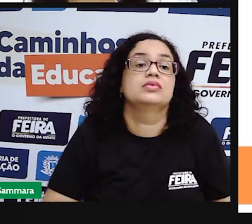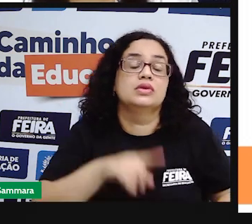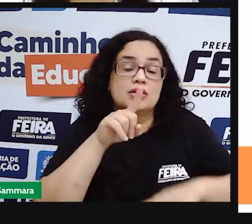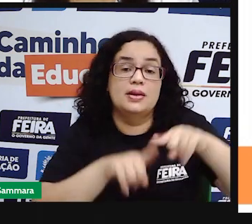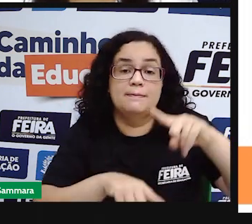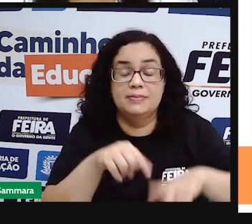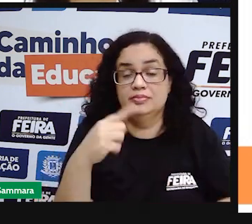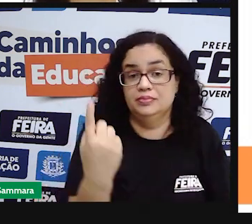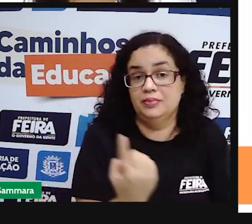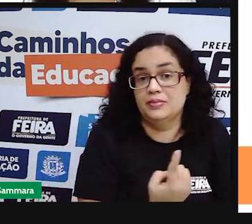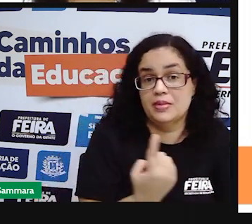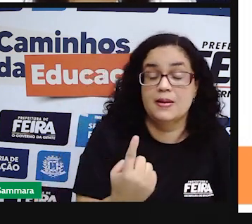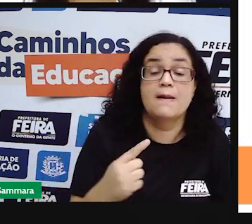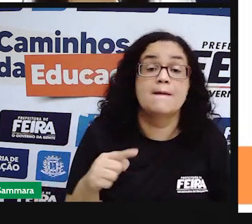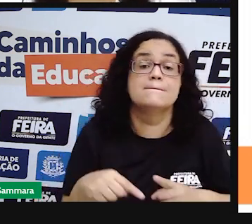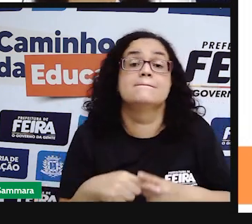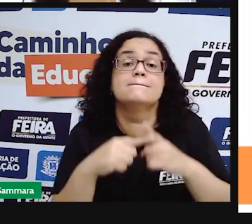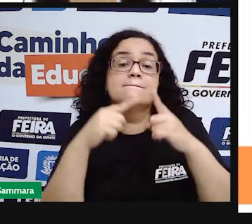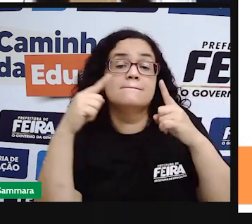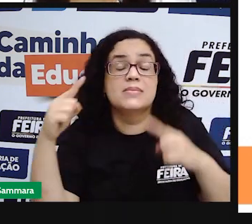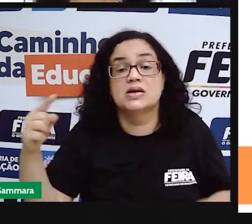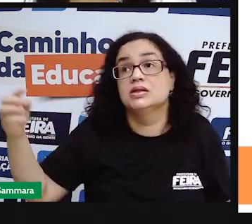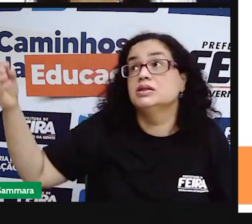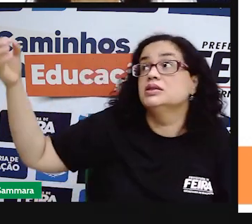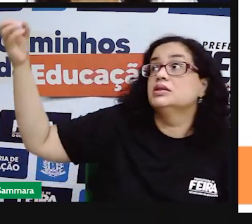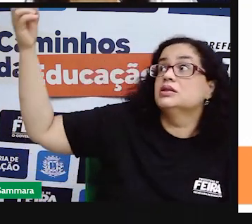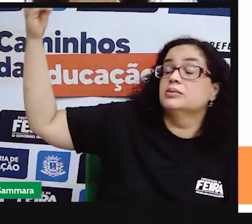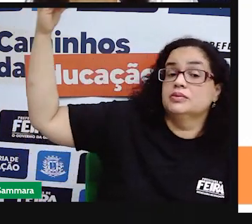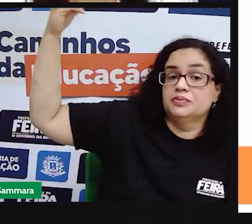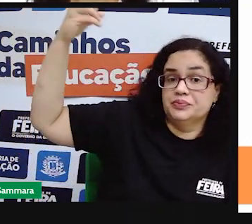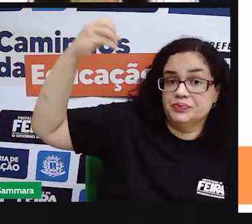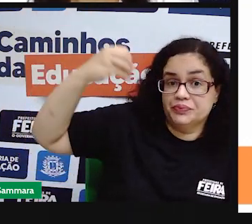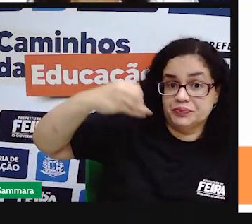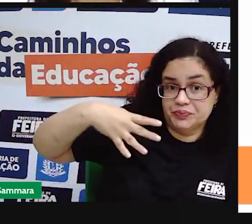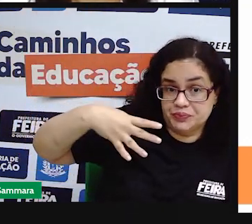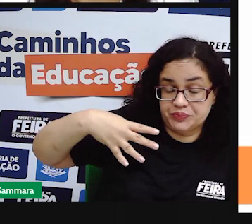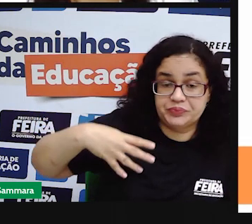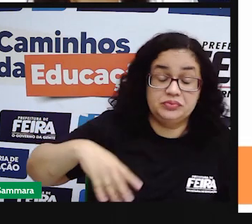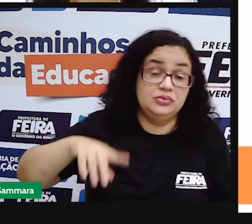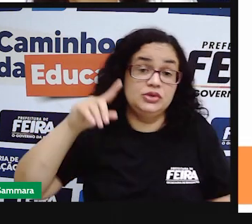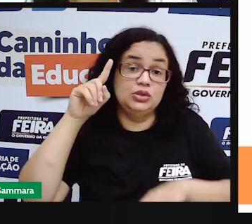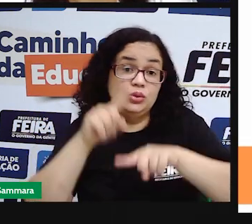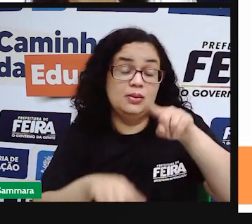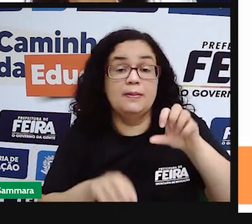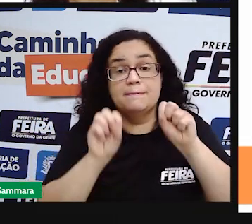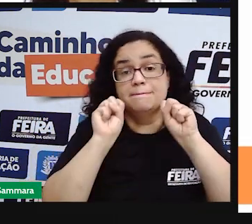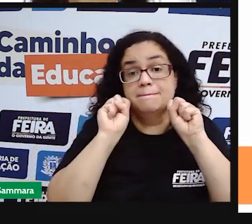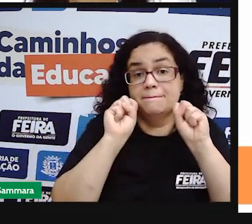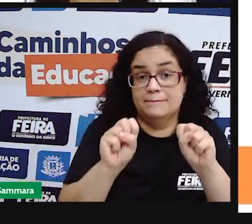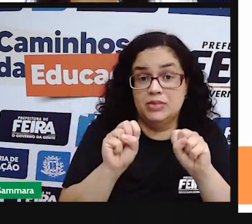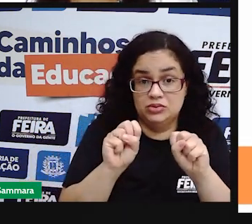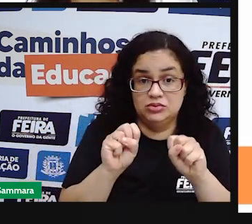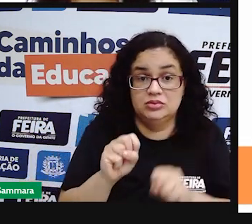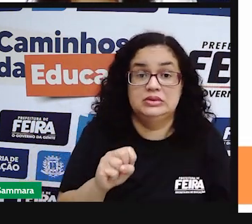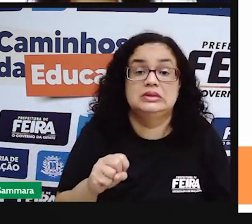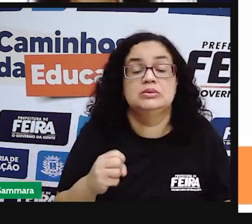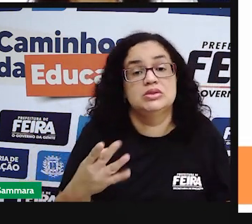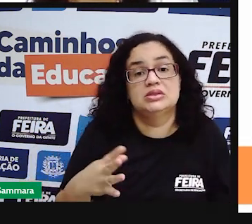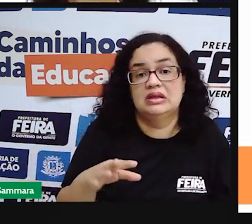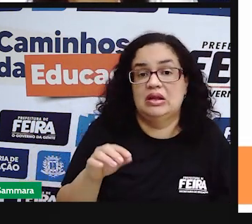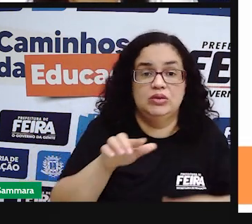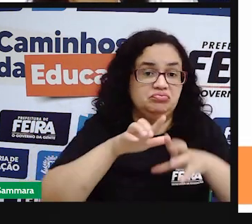só. Mas em relação à projeção da luz, os objetos eles podem ser